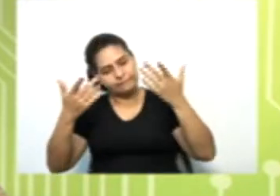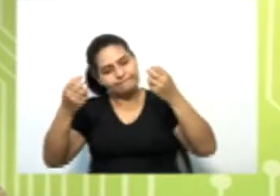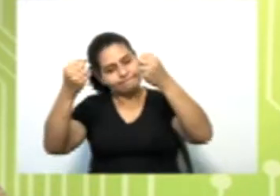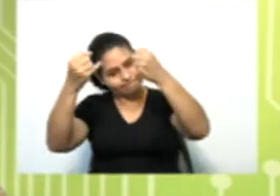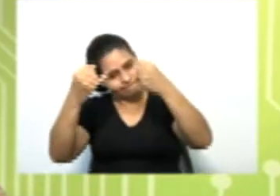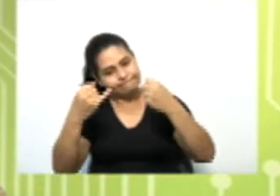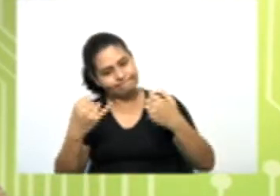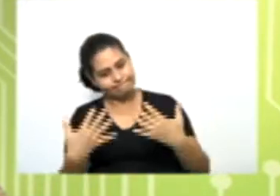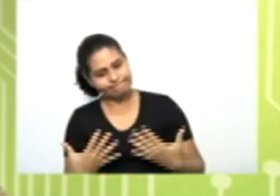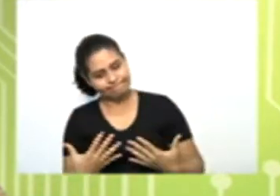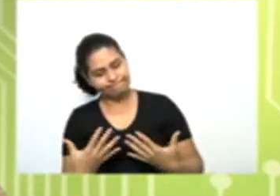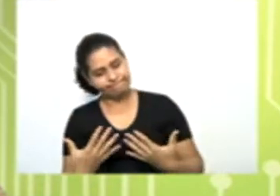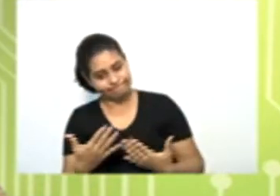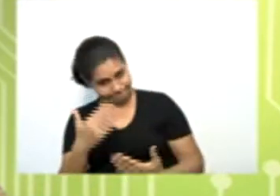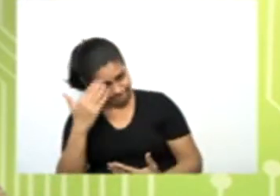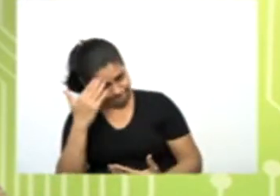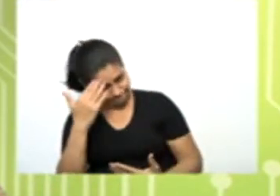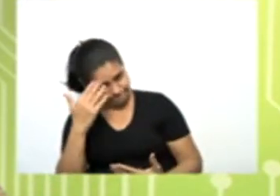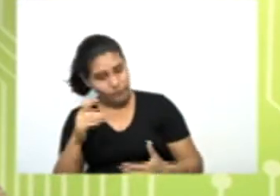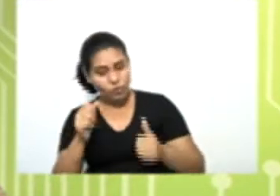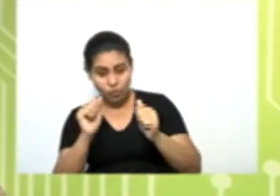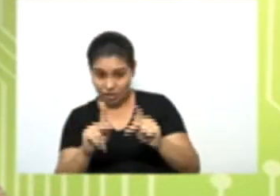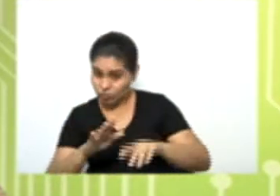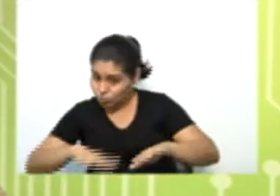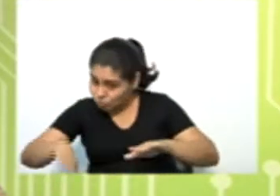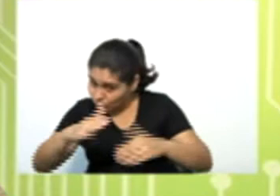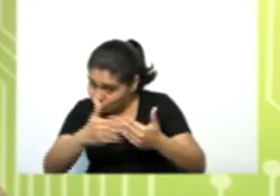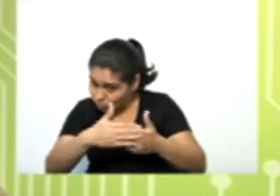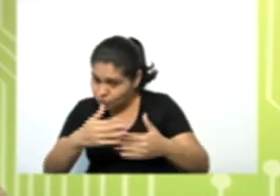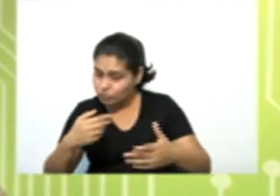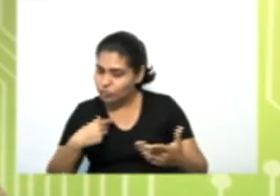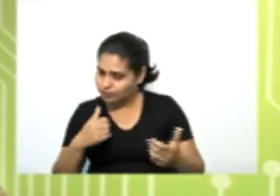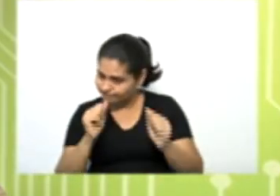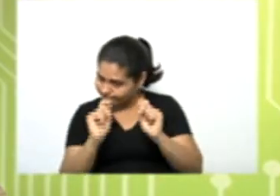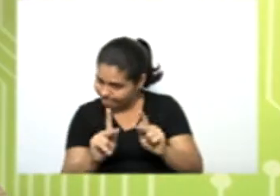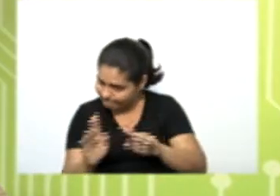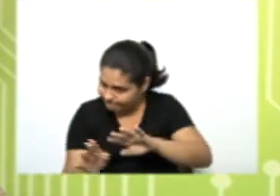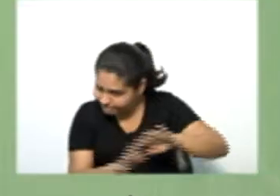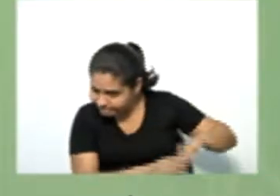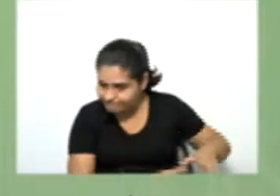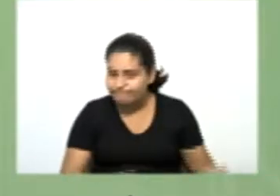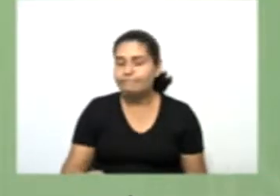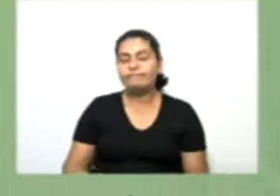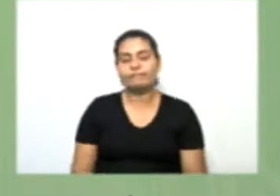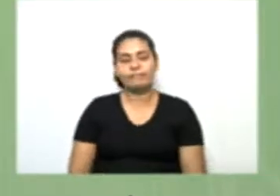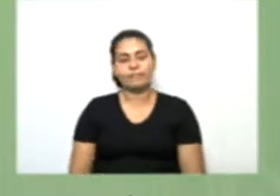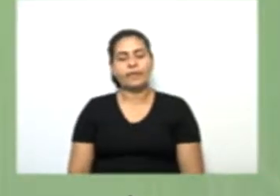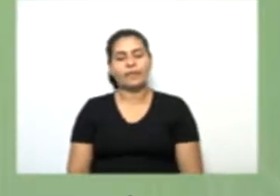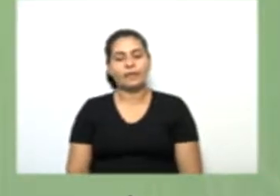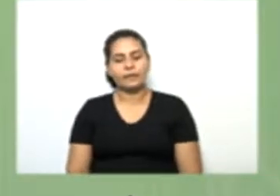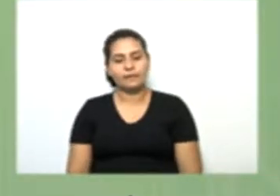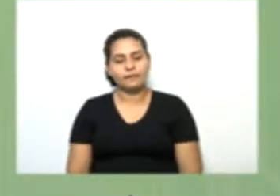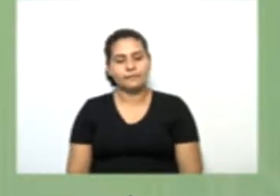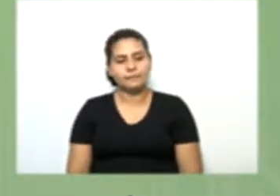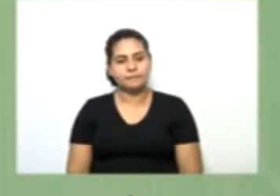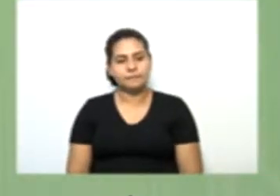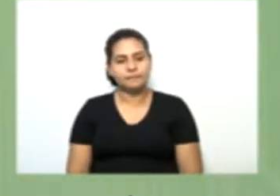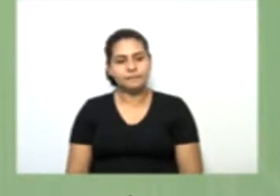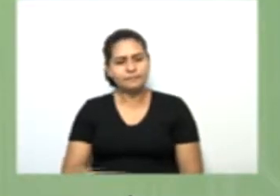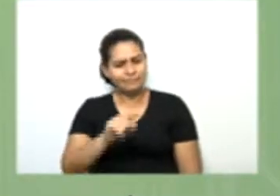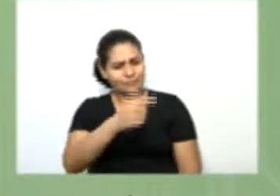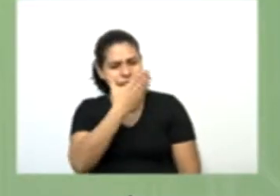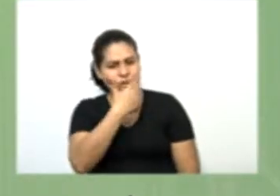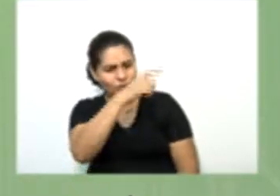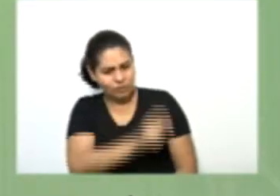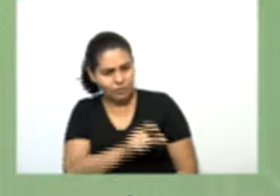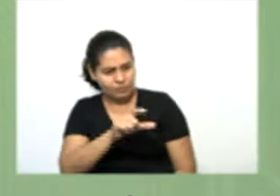as suas conclusões, tá certo? Que sirva isso para todos nós. Olha lá. Então, o mesmo